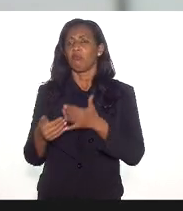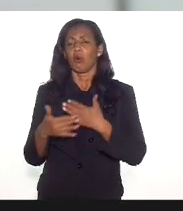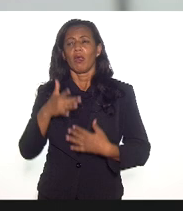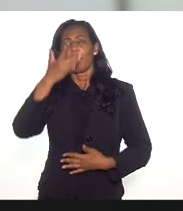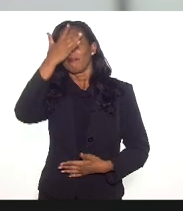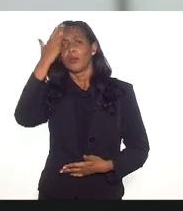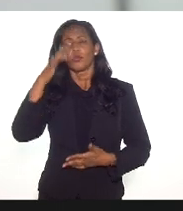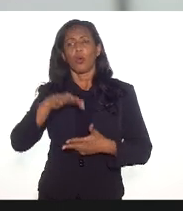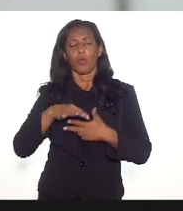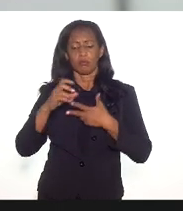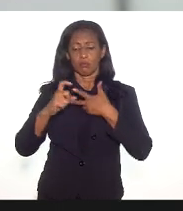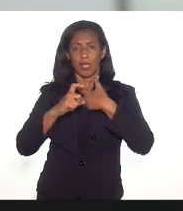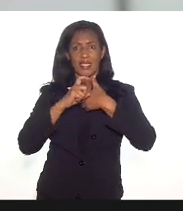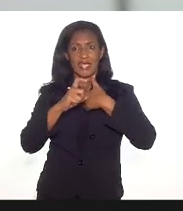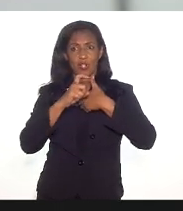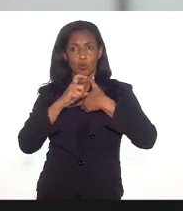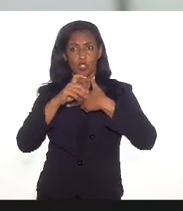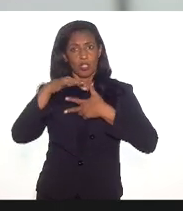usar a palavra?